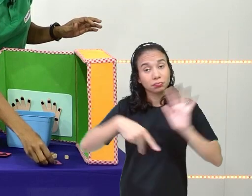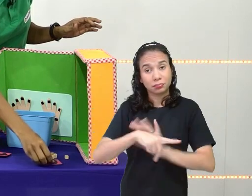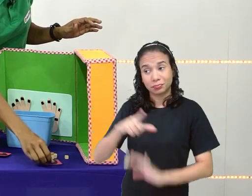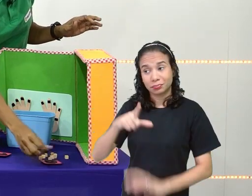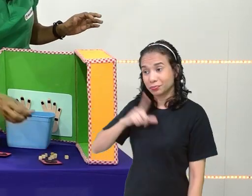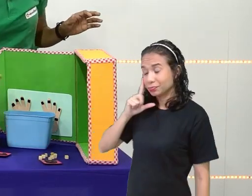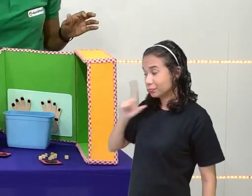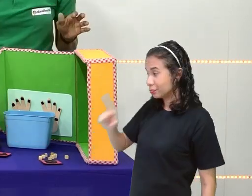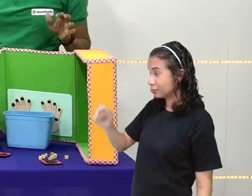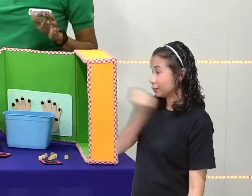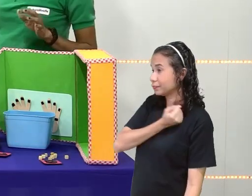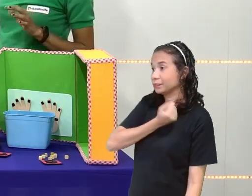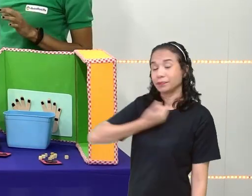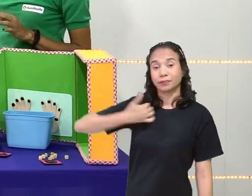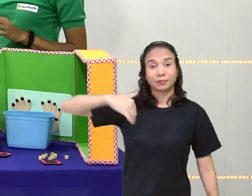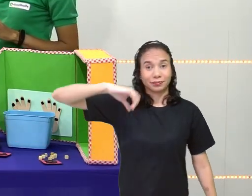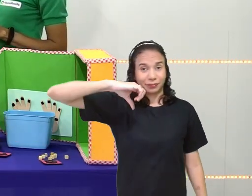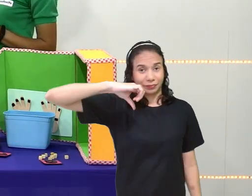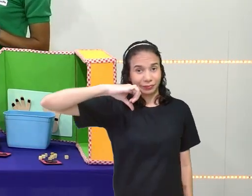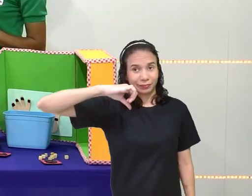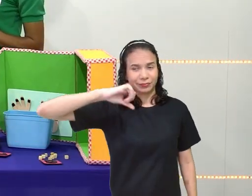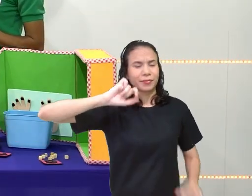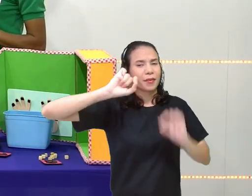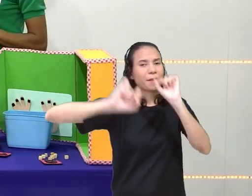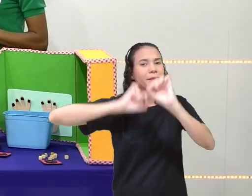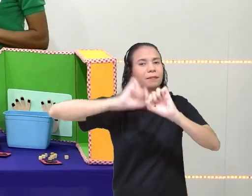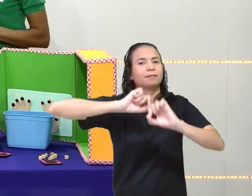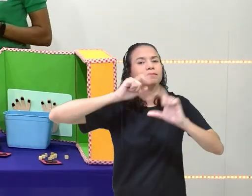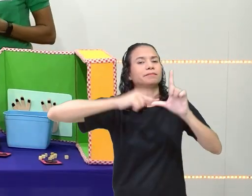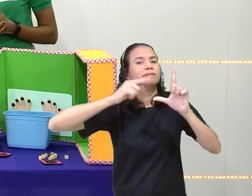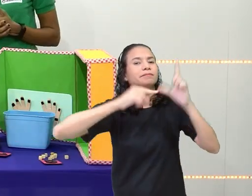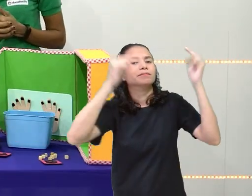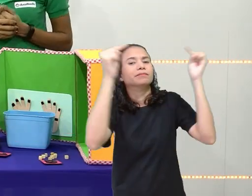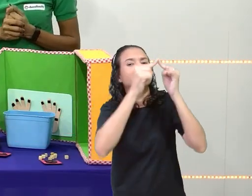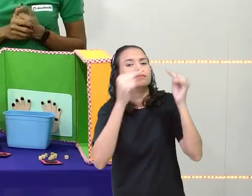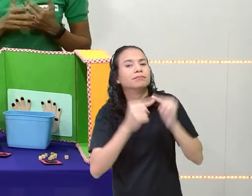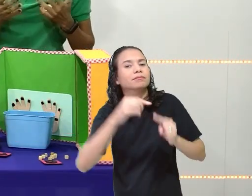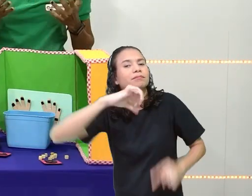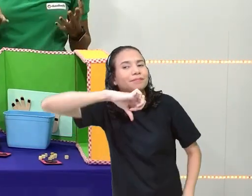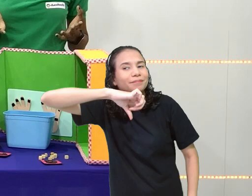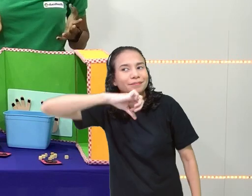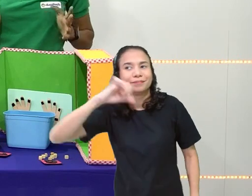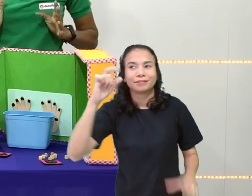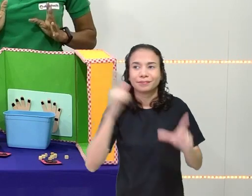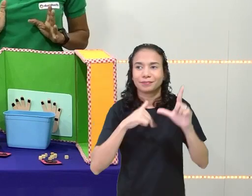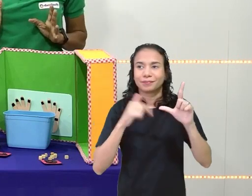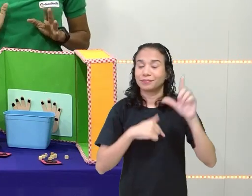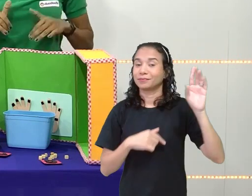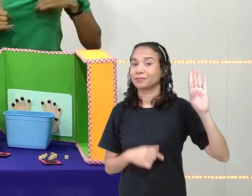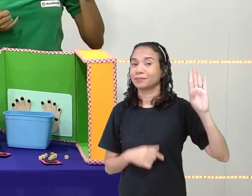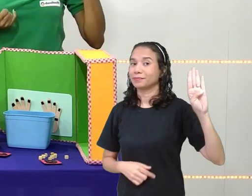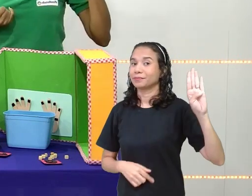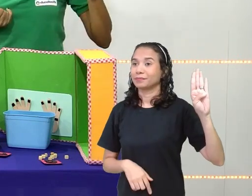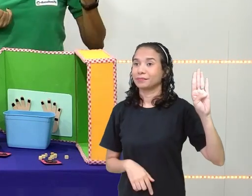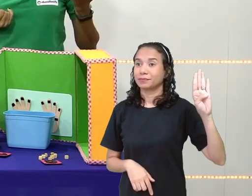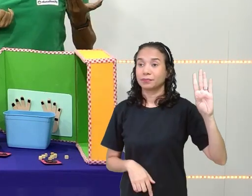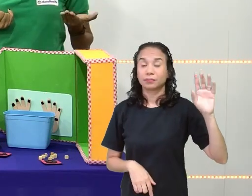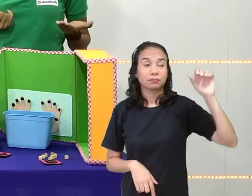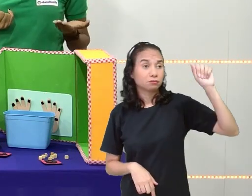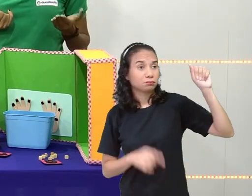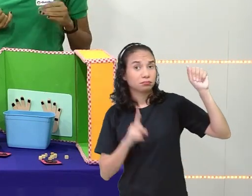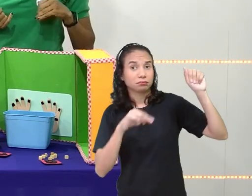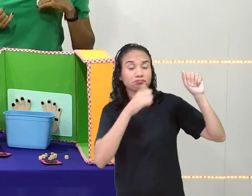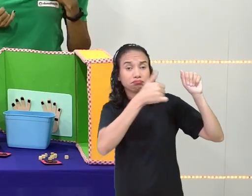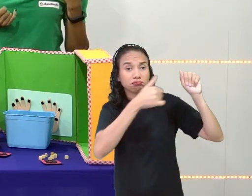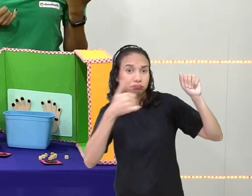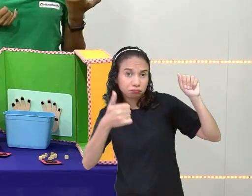A resposta é 9. E qual é a letra que tá com a resposta 9? A letra B. Porque na letra A tá escrito